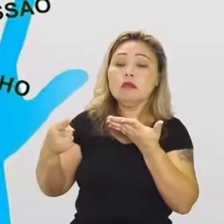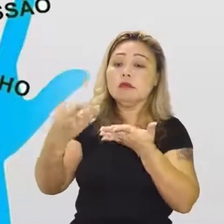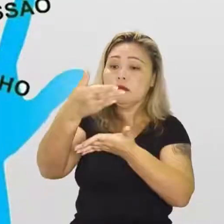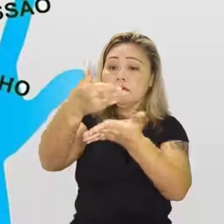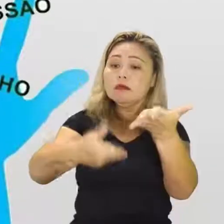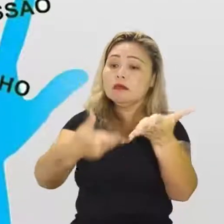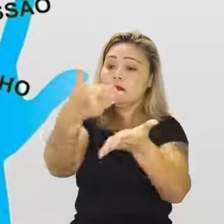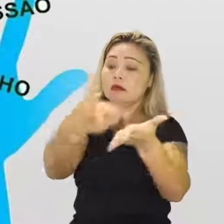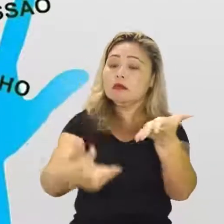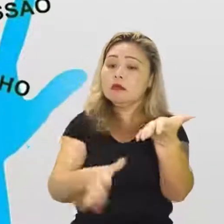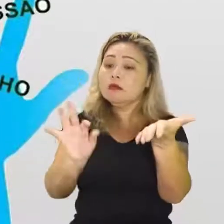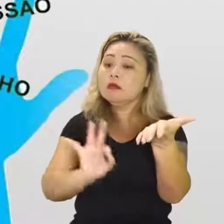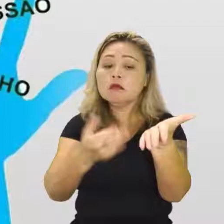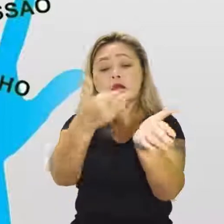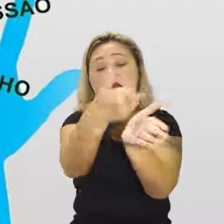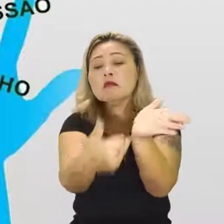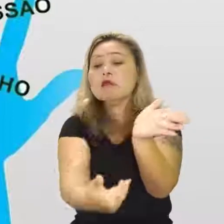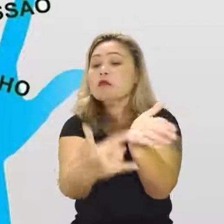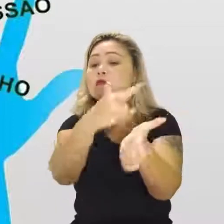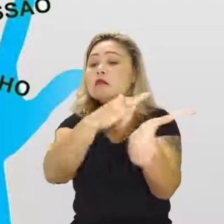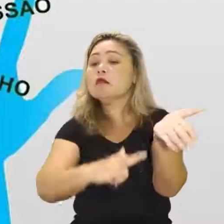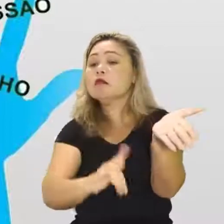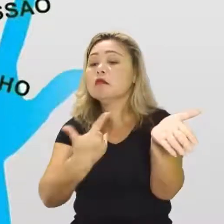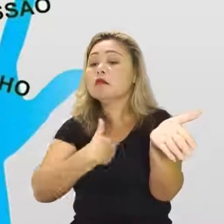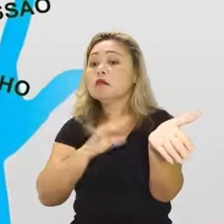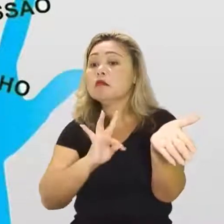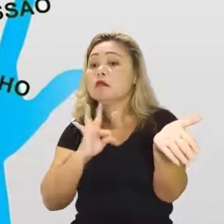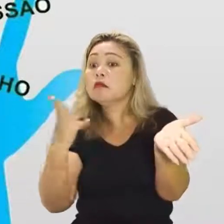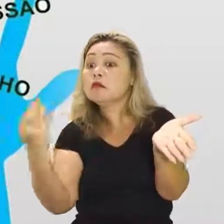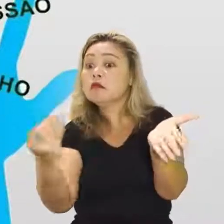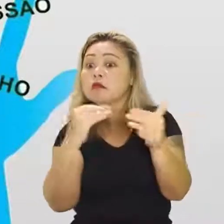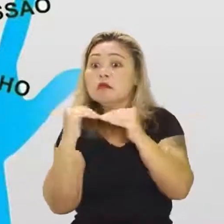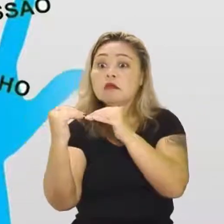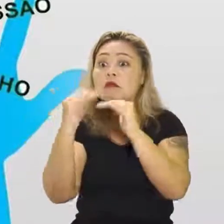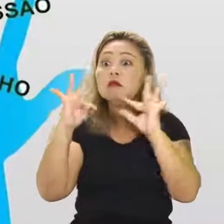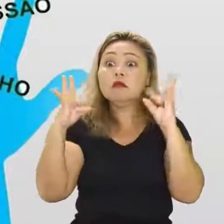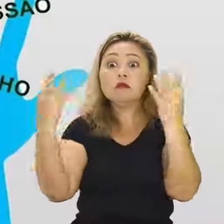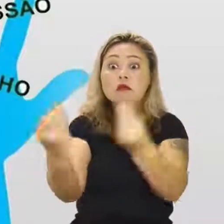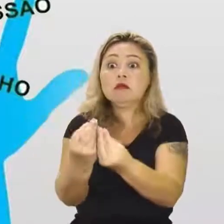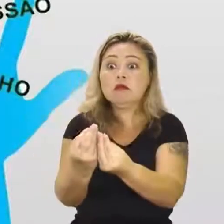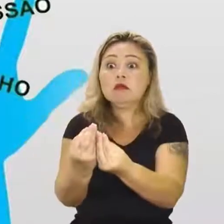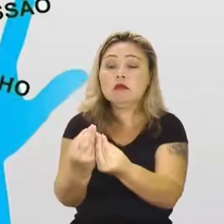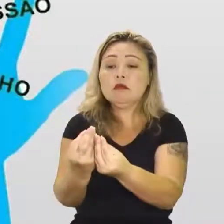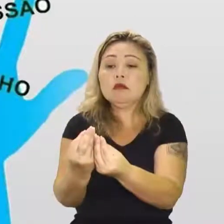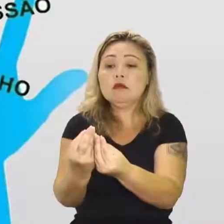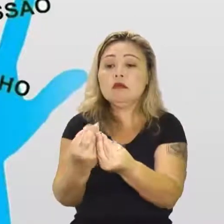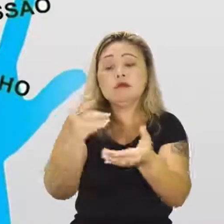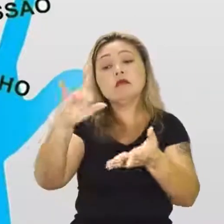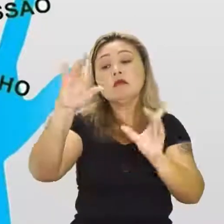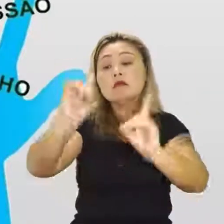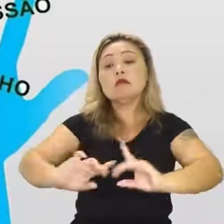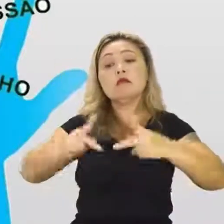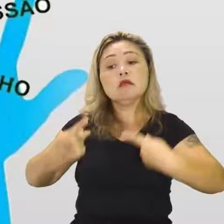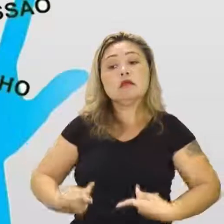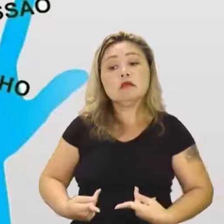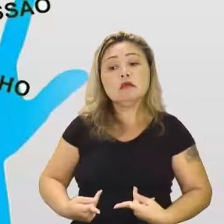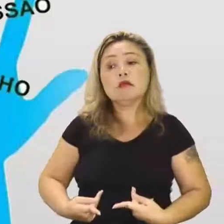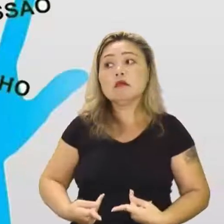carta aqui, vamos fazer uma declaração que seja universal para todo mundo sobre direitos